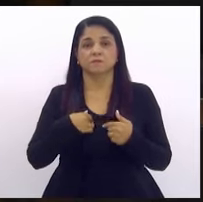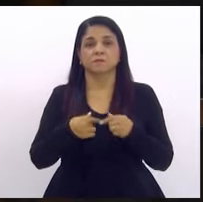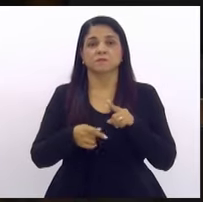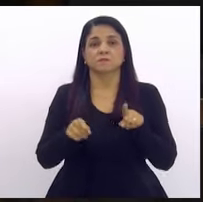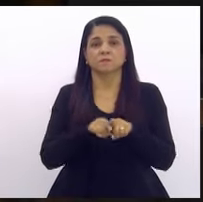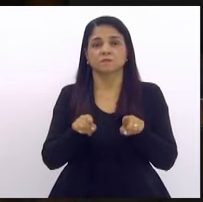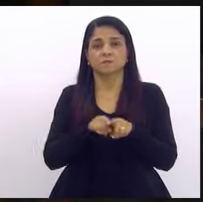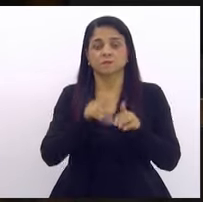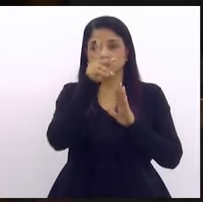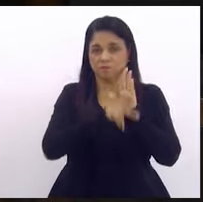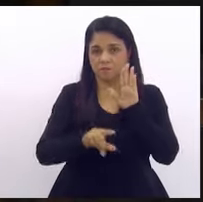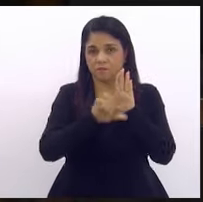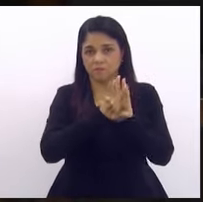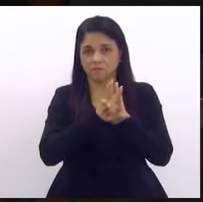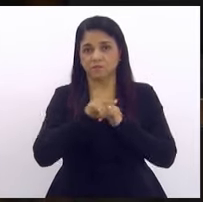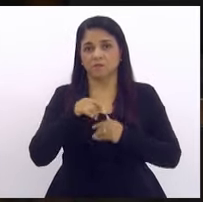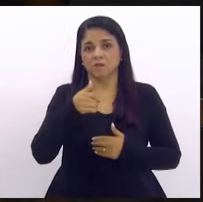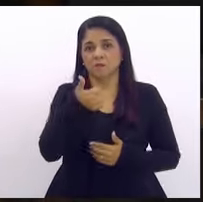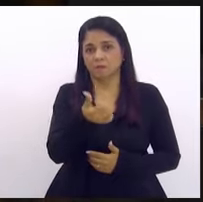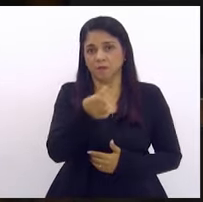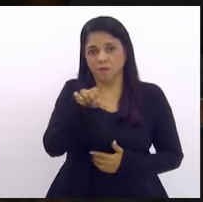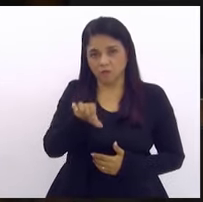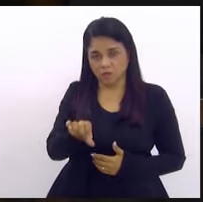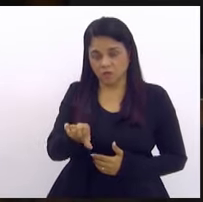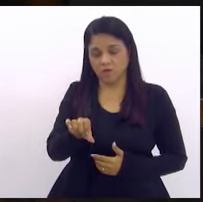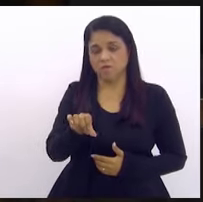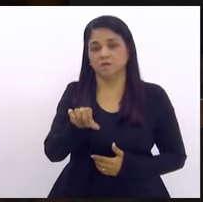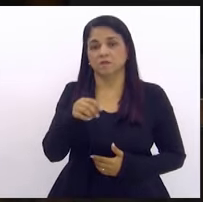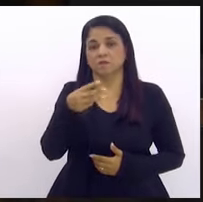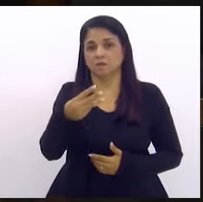parcial oposto ao projeto de lei número 693A.